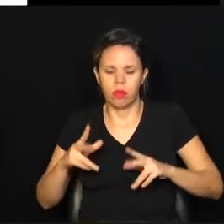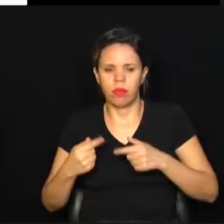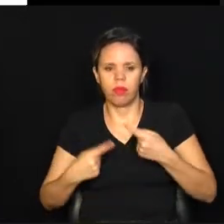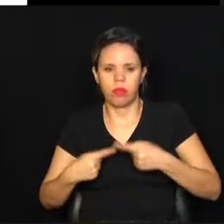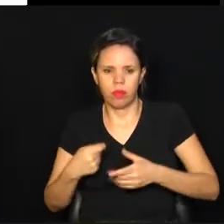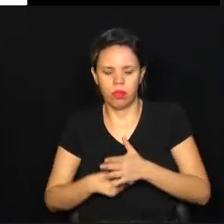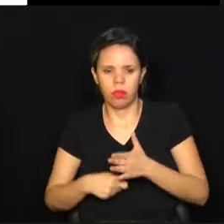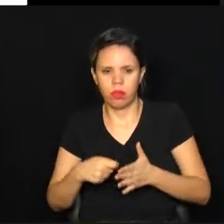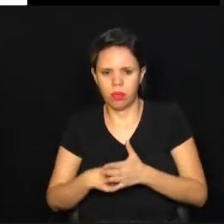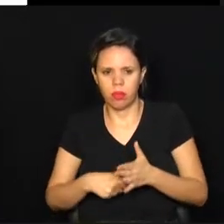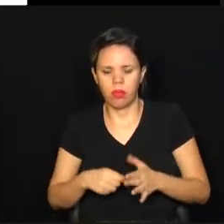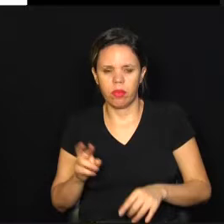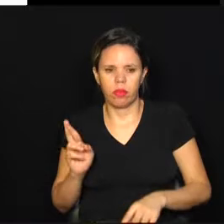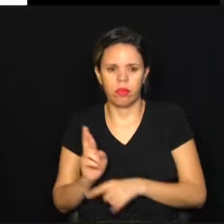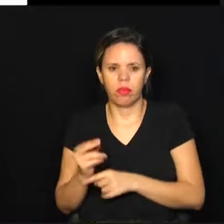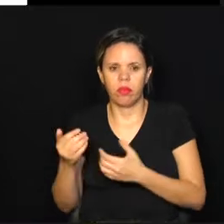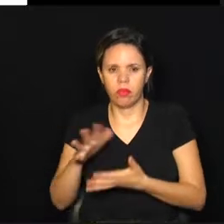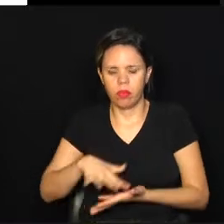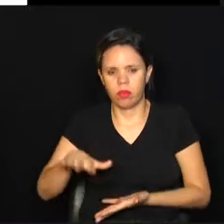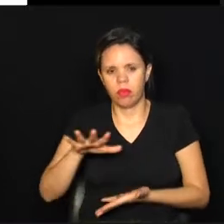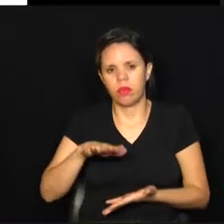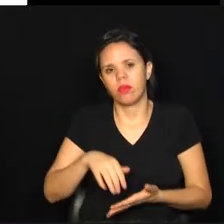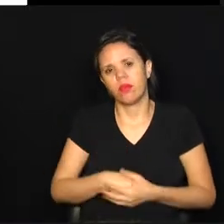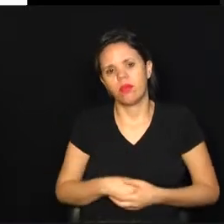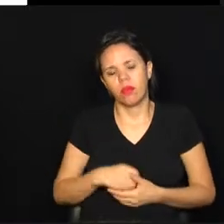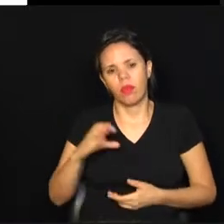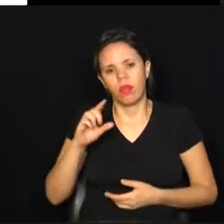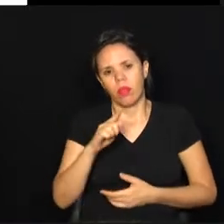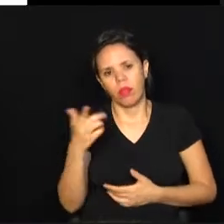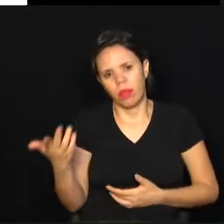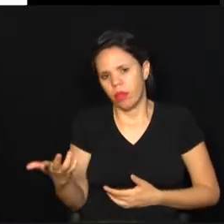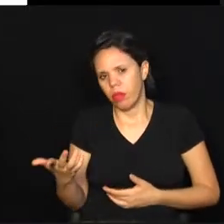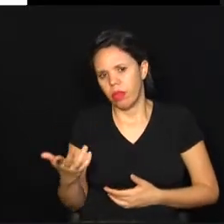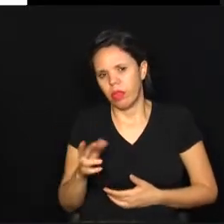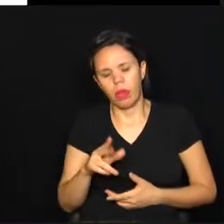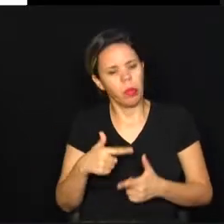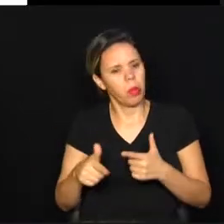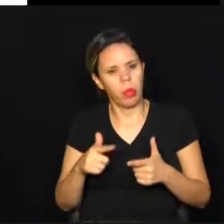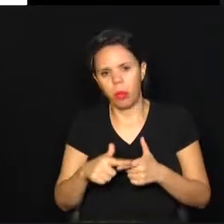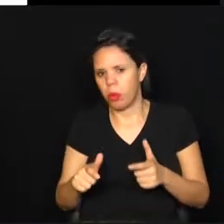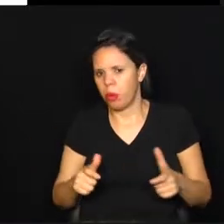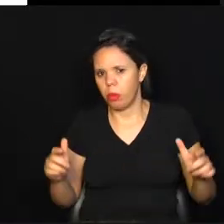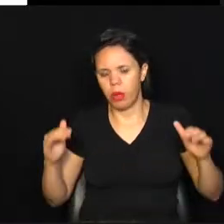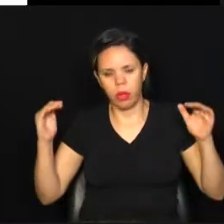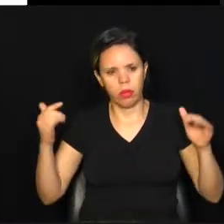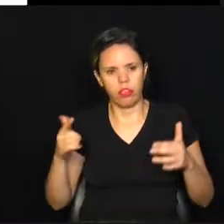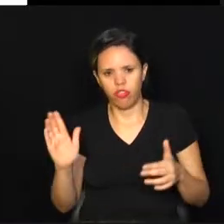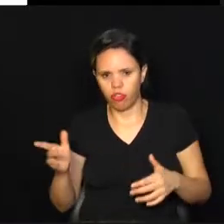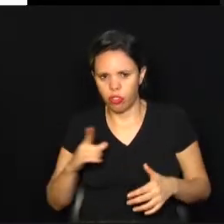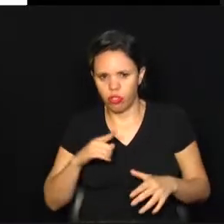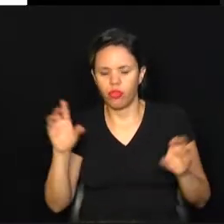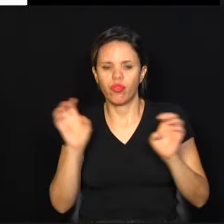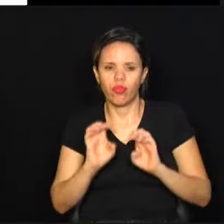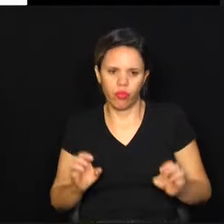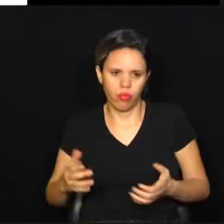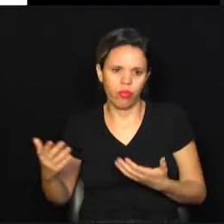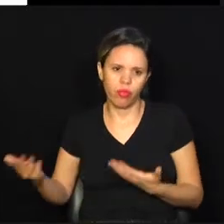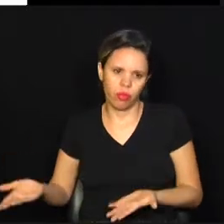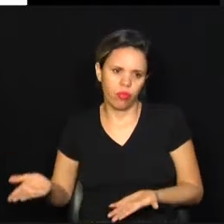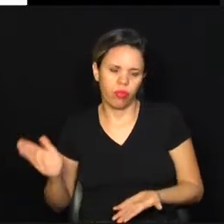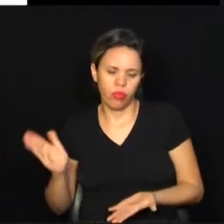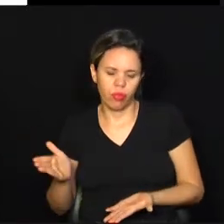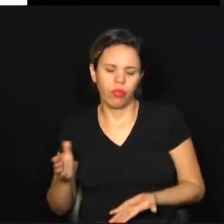setoriais pudessem se referenciar naquelas áreas, né? O Campo Grande não foi um problema tão grande, porque ele já tinha uma estrutura de